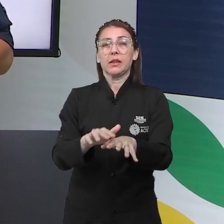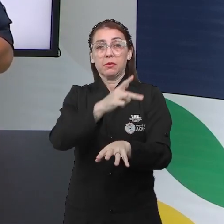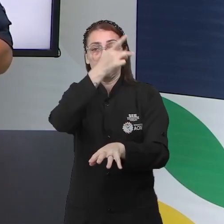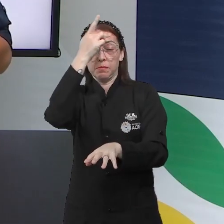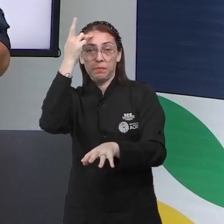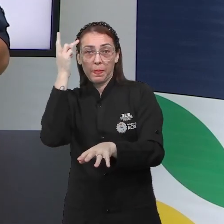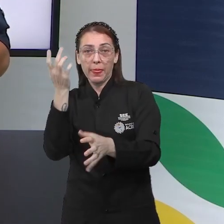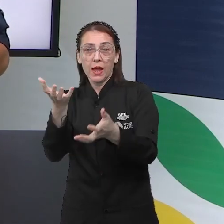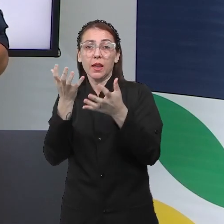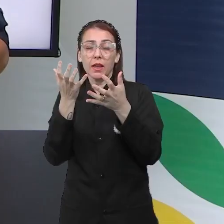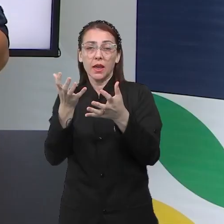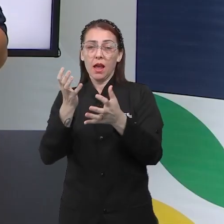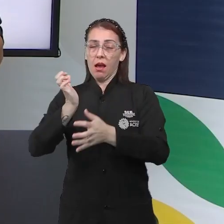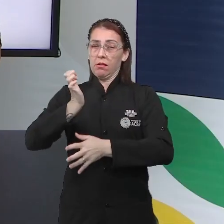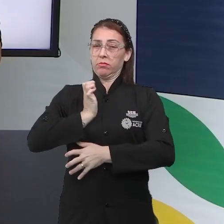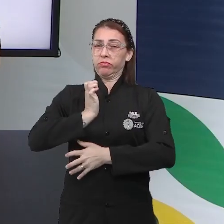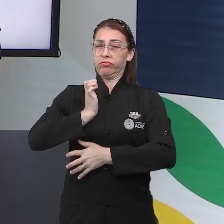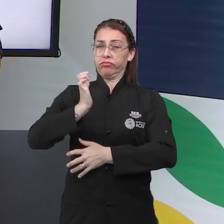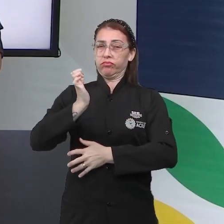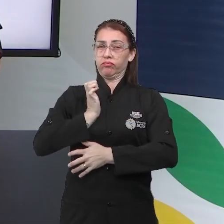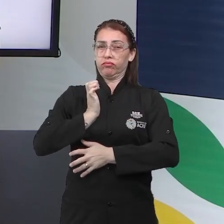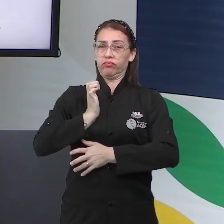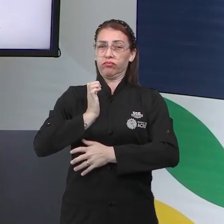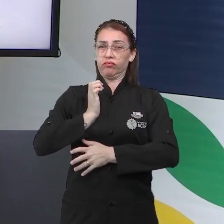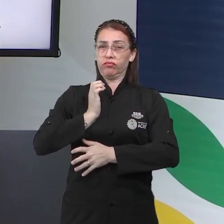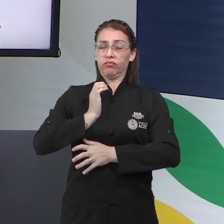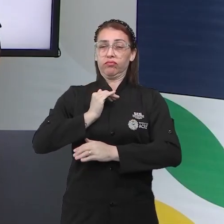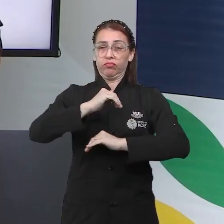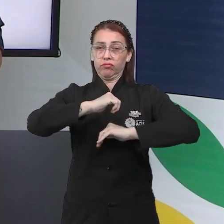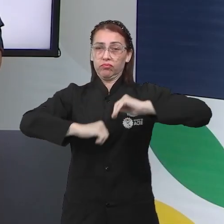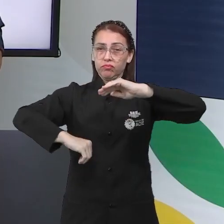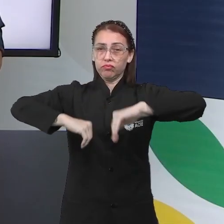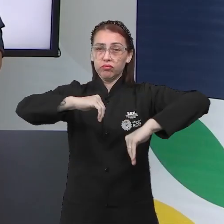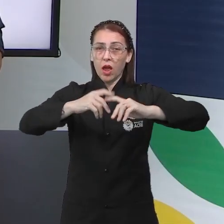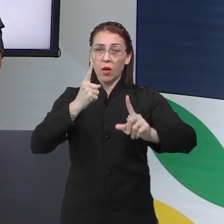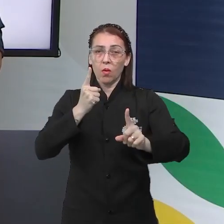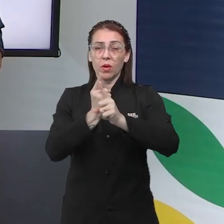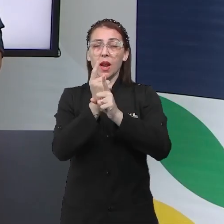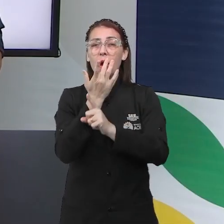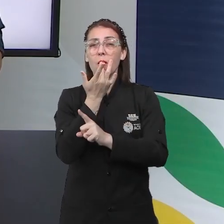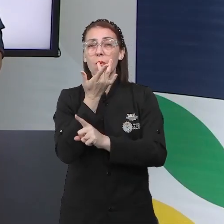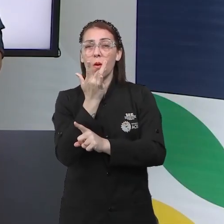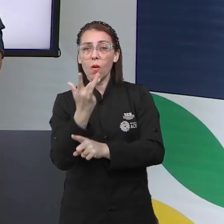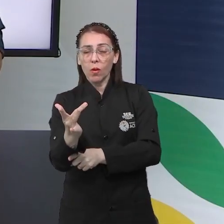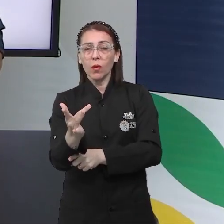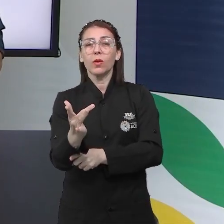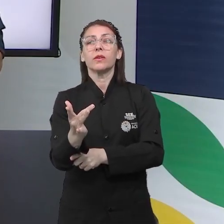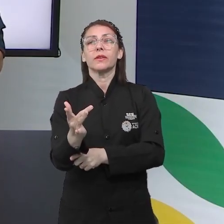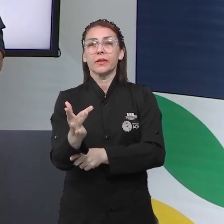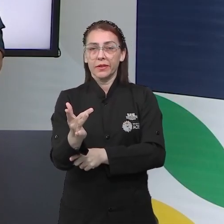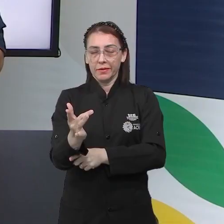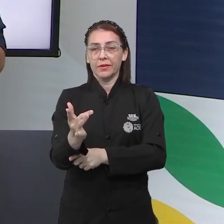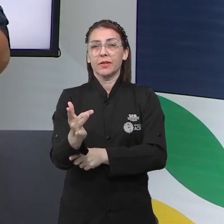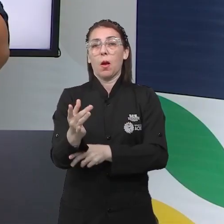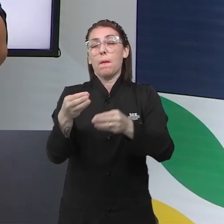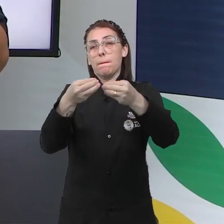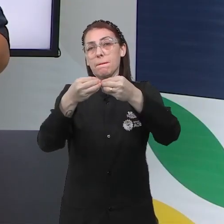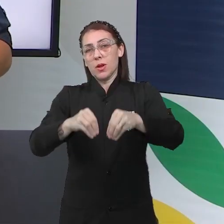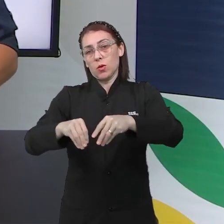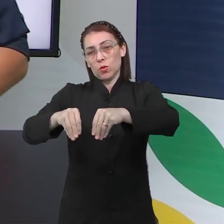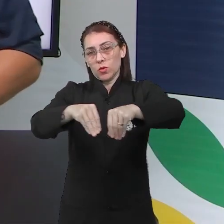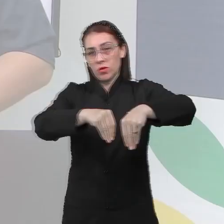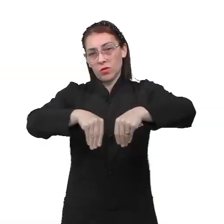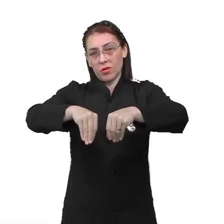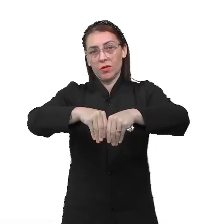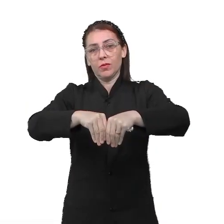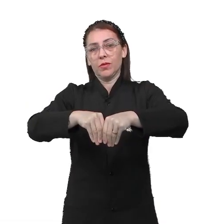gente que queria enriquecer às custas desse minério. E isso causa uma degradação sem medidas, porque olha